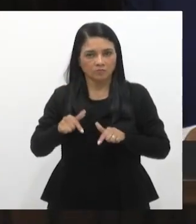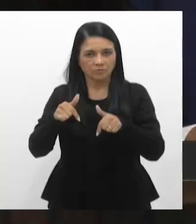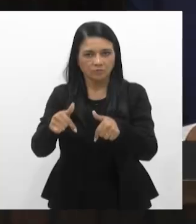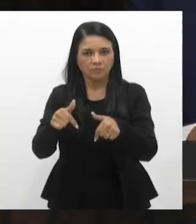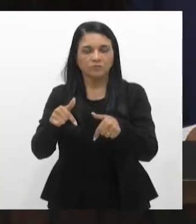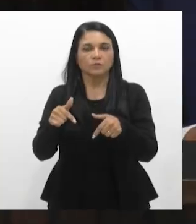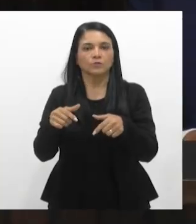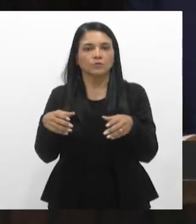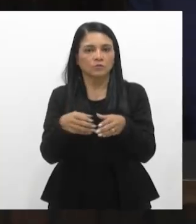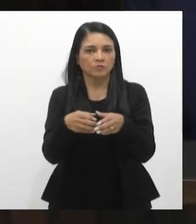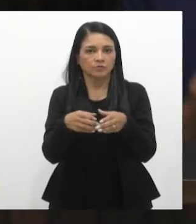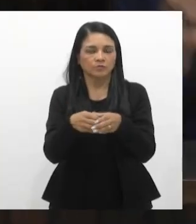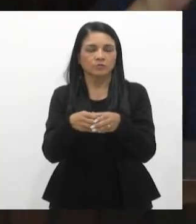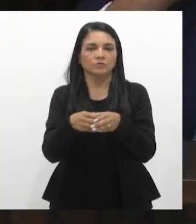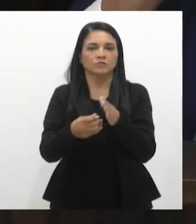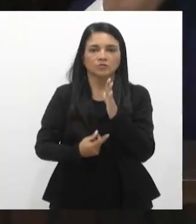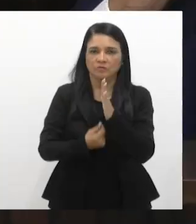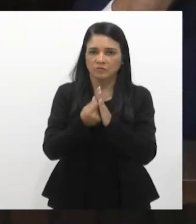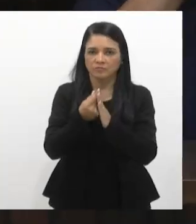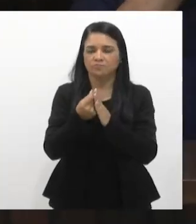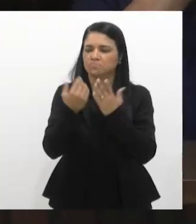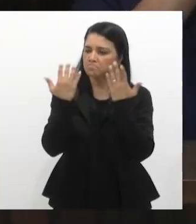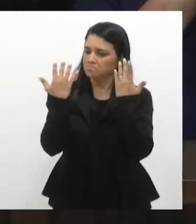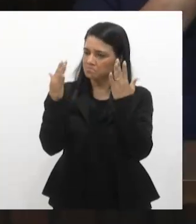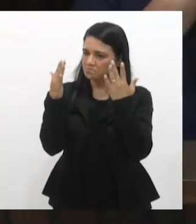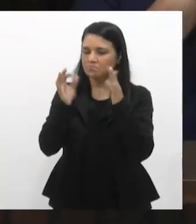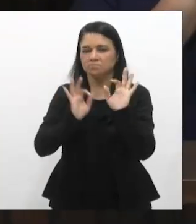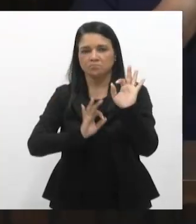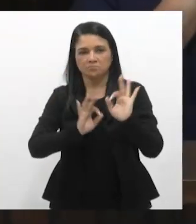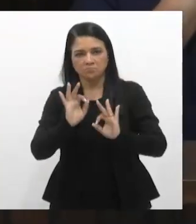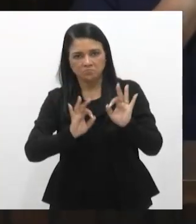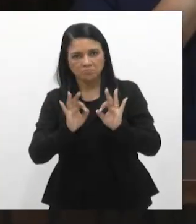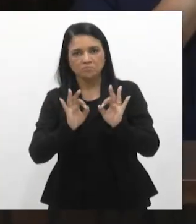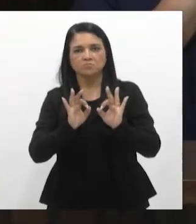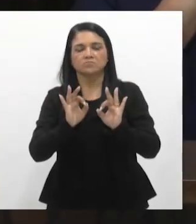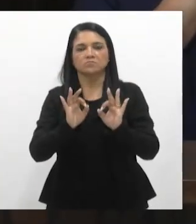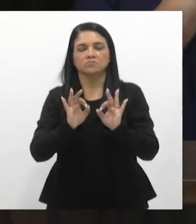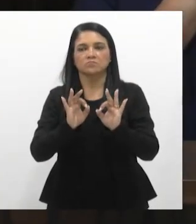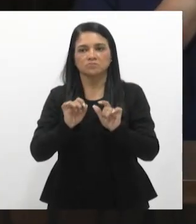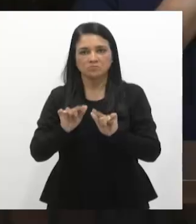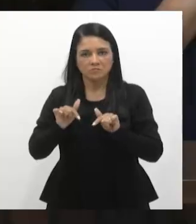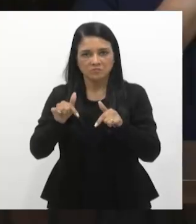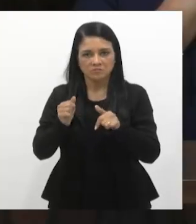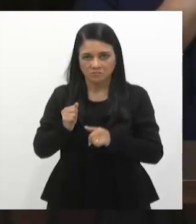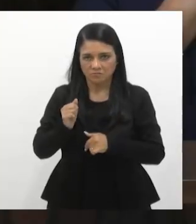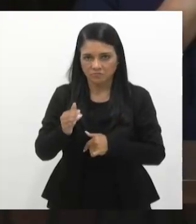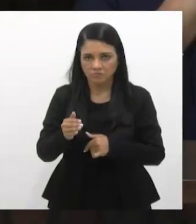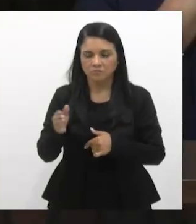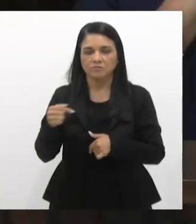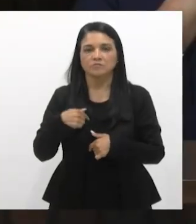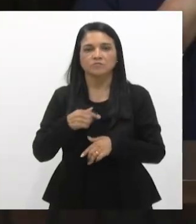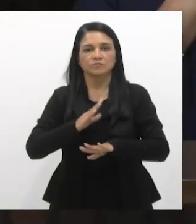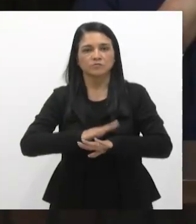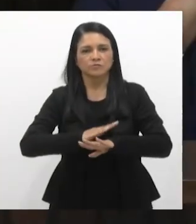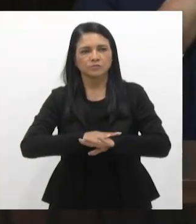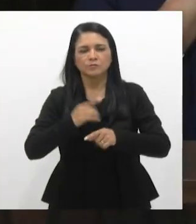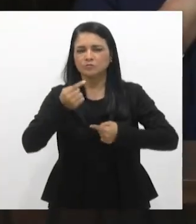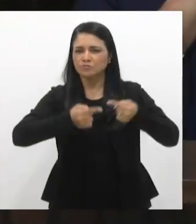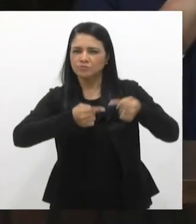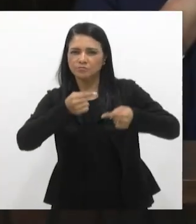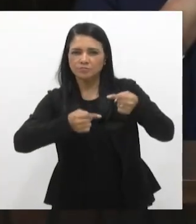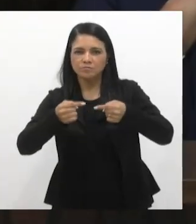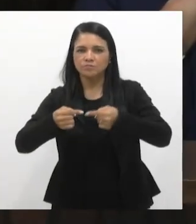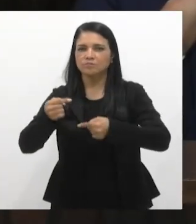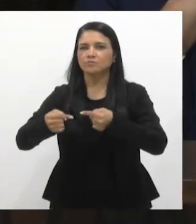do Orçamento. Parabéns pela iniciativa, pela organização. E tivemos um debate muito